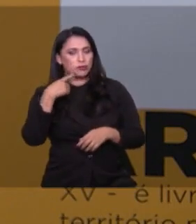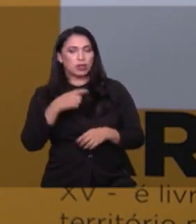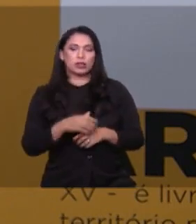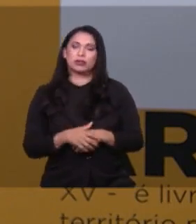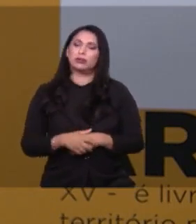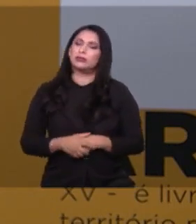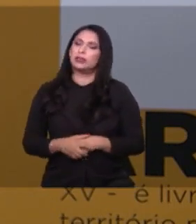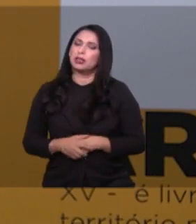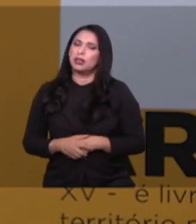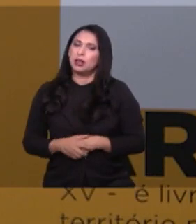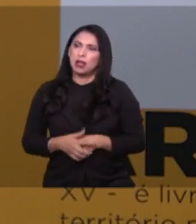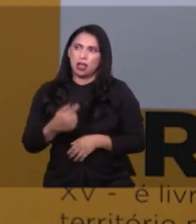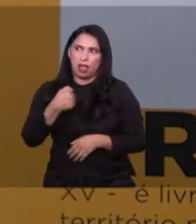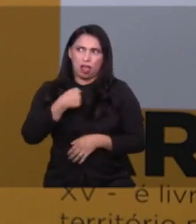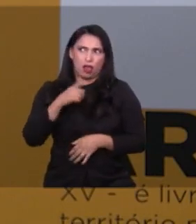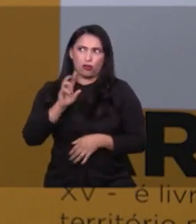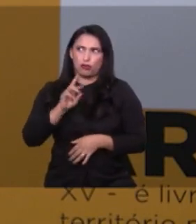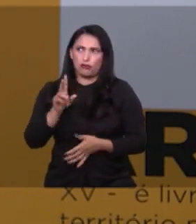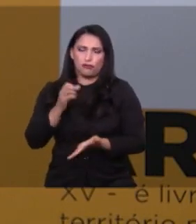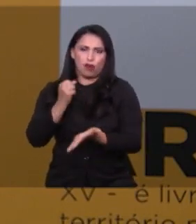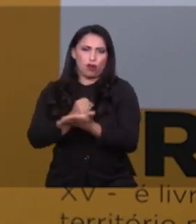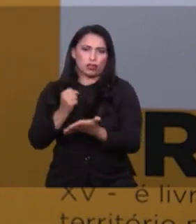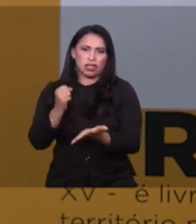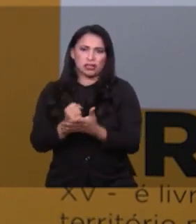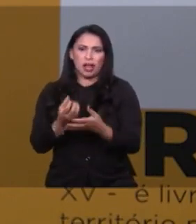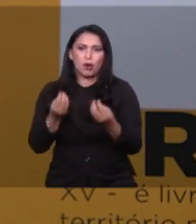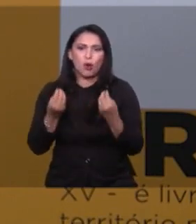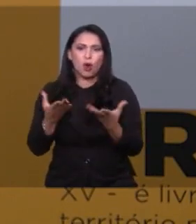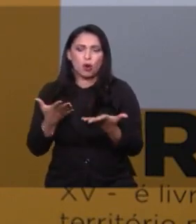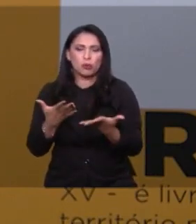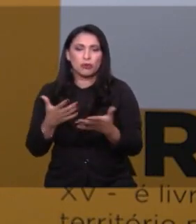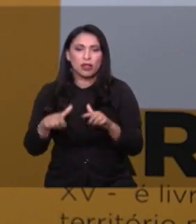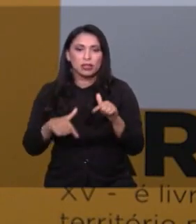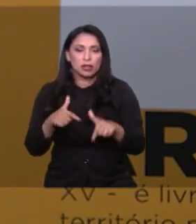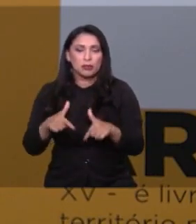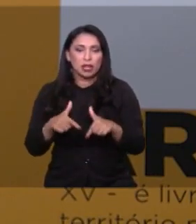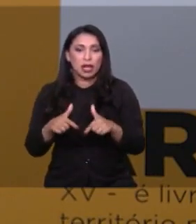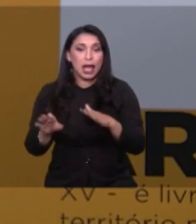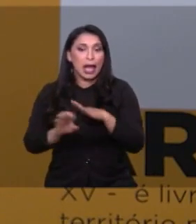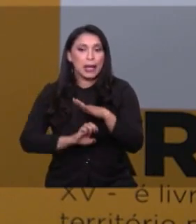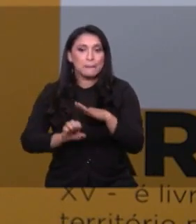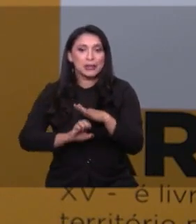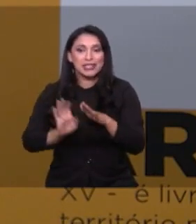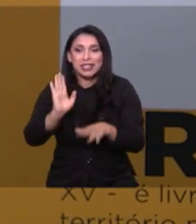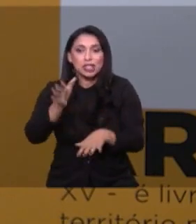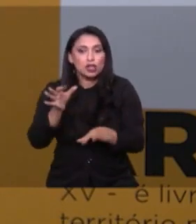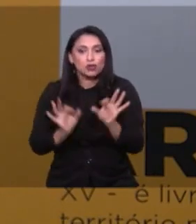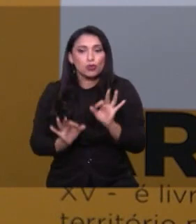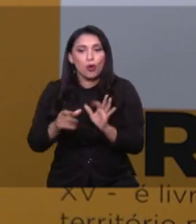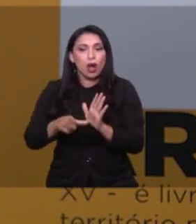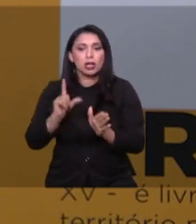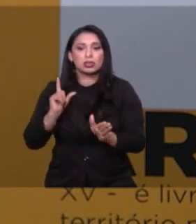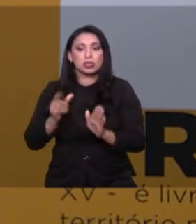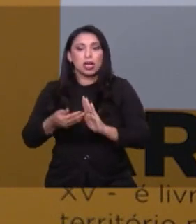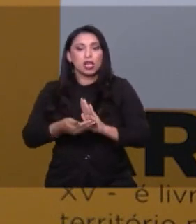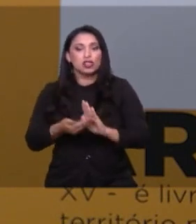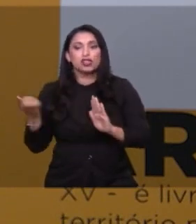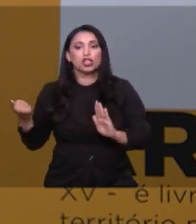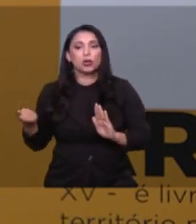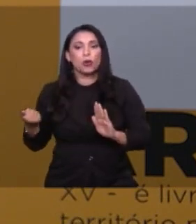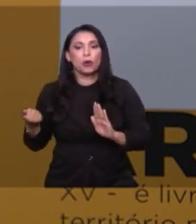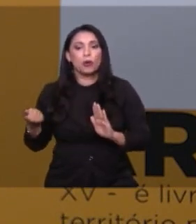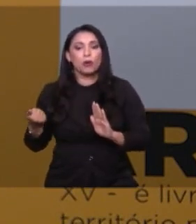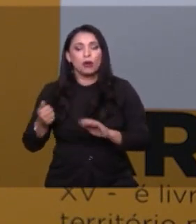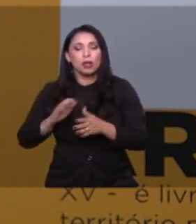já diz, eu não vou contratar ela, porque ela não vai poder atuar. A empresa já me julgou, já me tirou porque eu sou